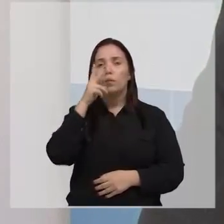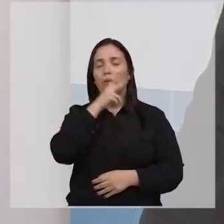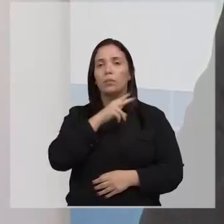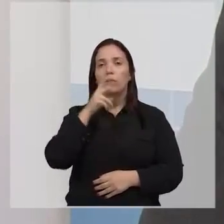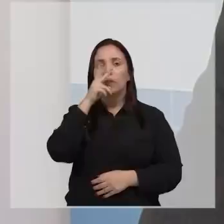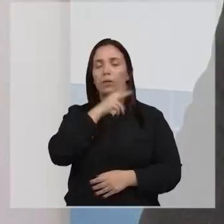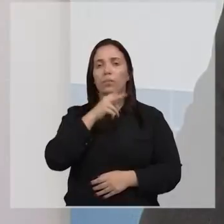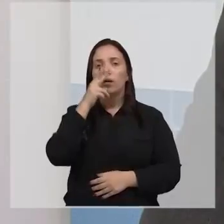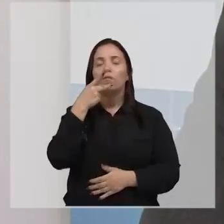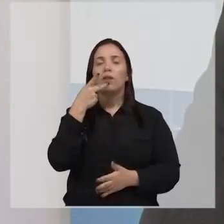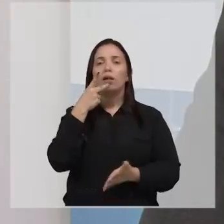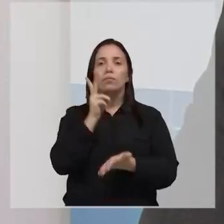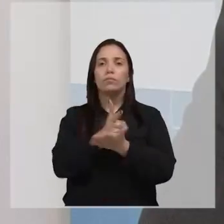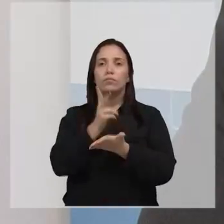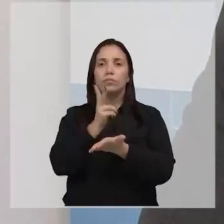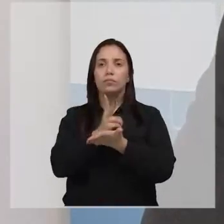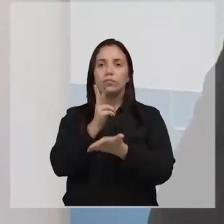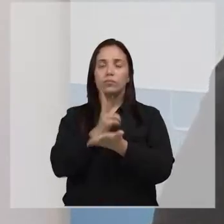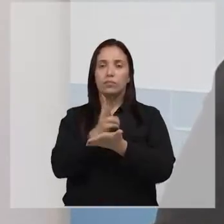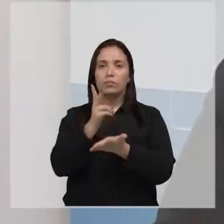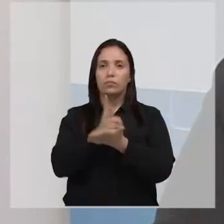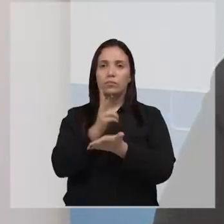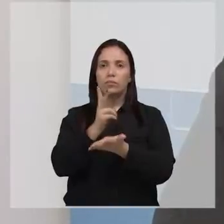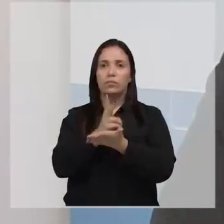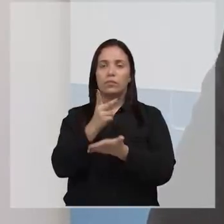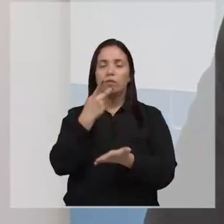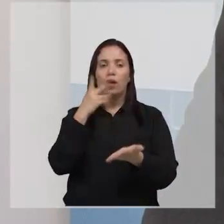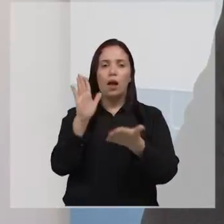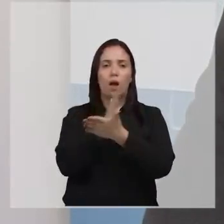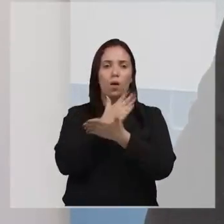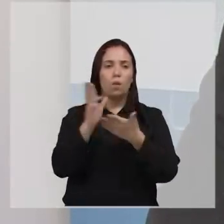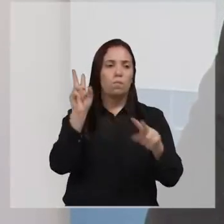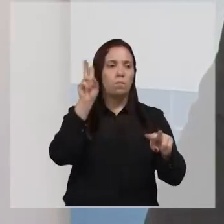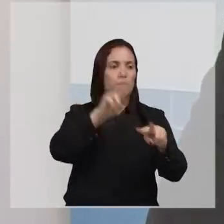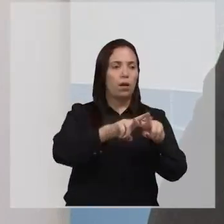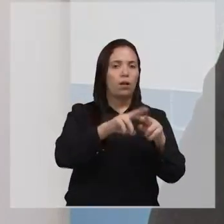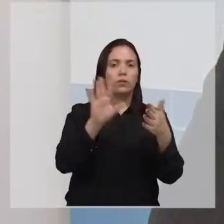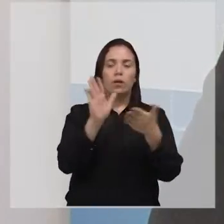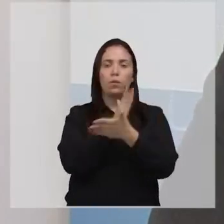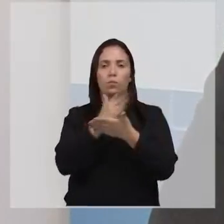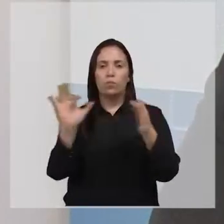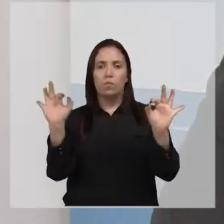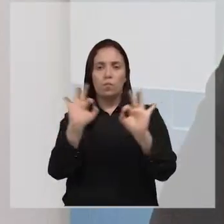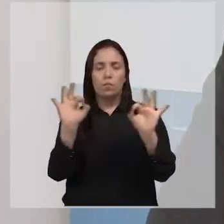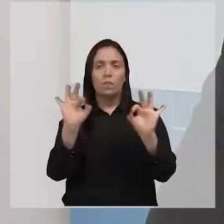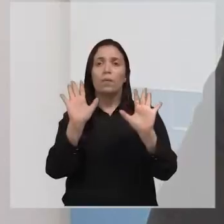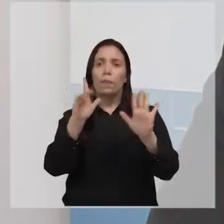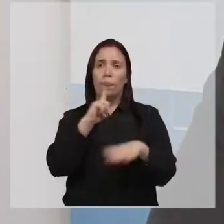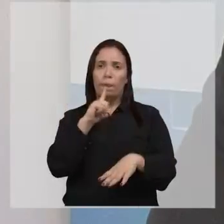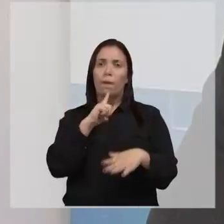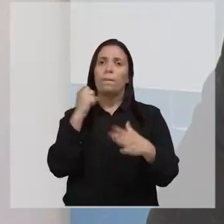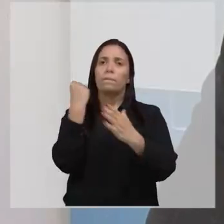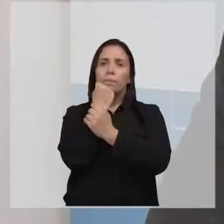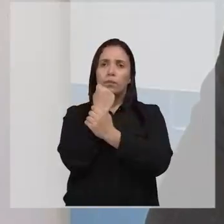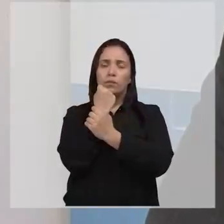E o mantra da história que fulano vai preso, ciclano vai, fulano é protegido. Existe proteção? Existe